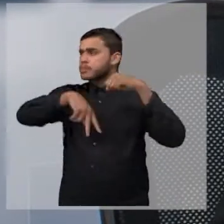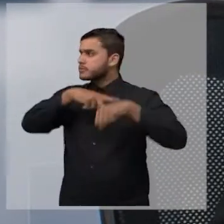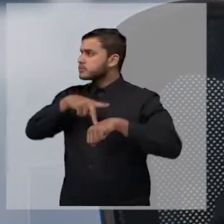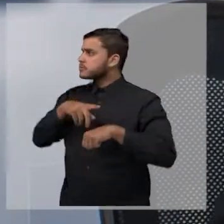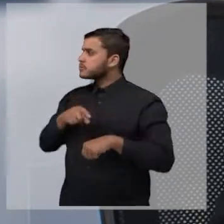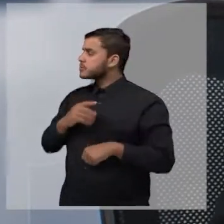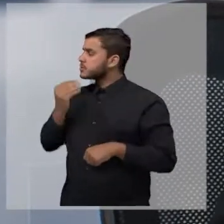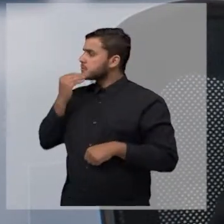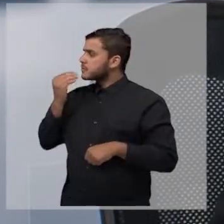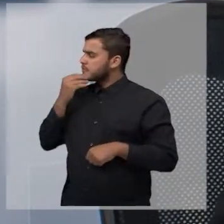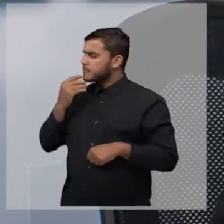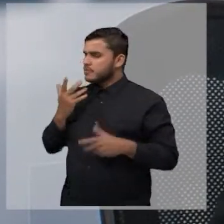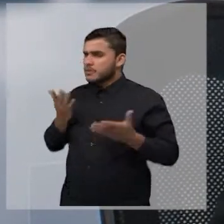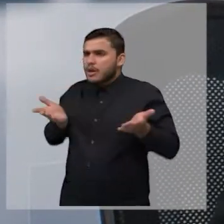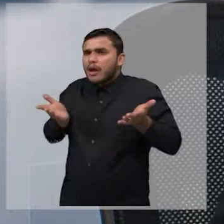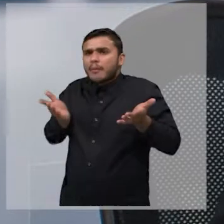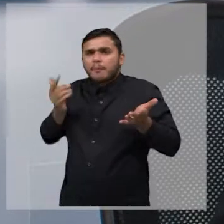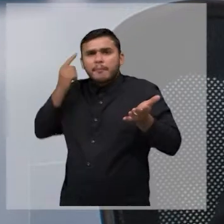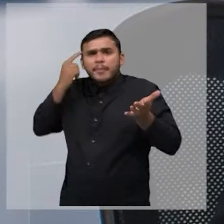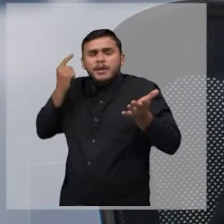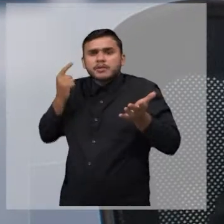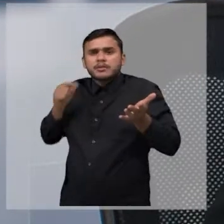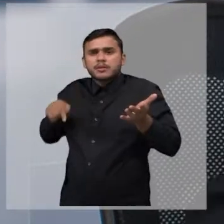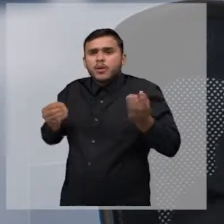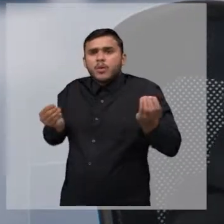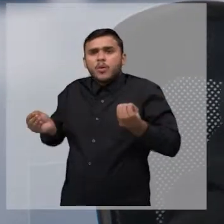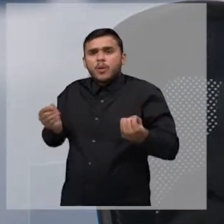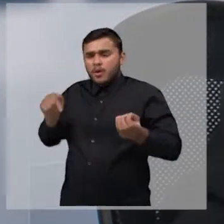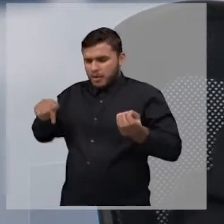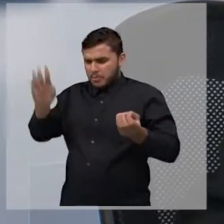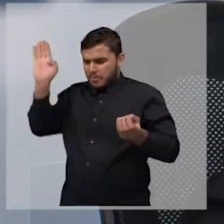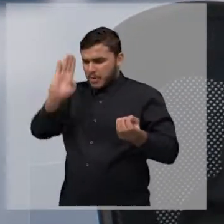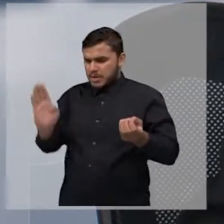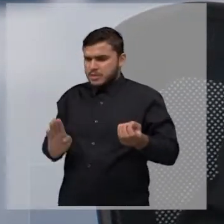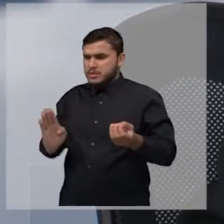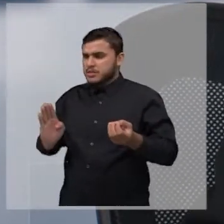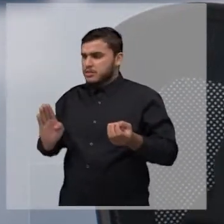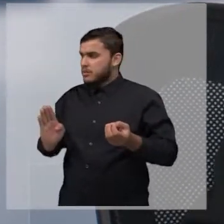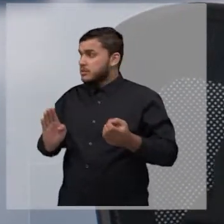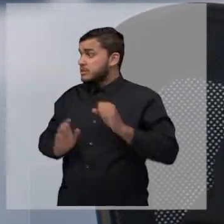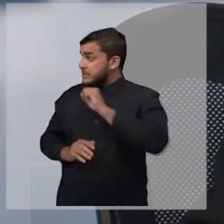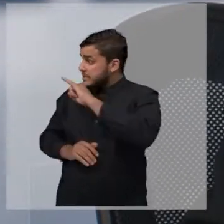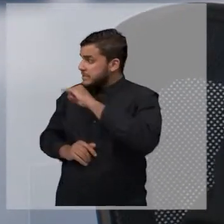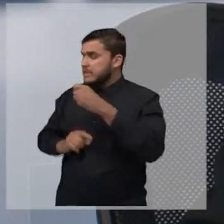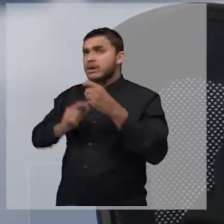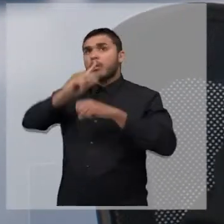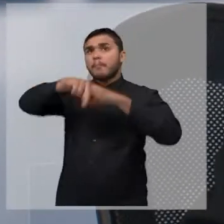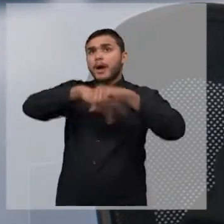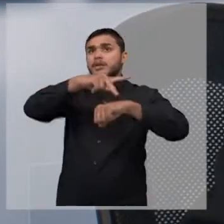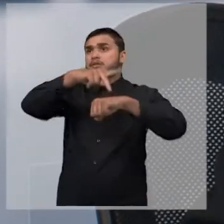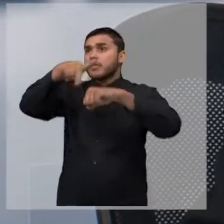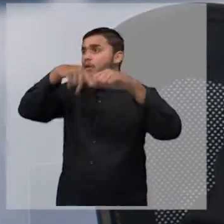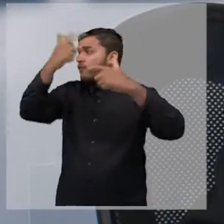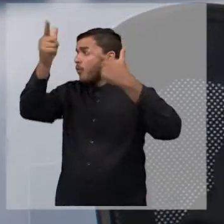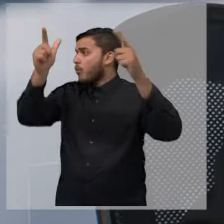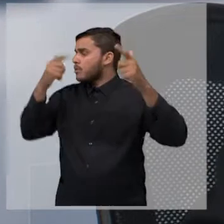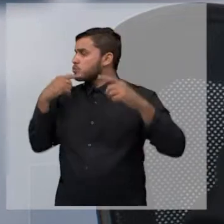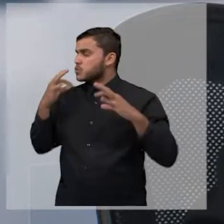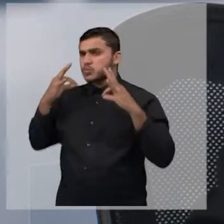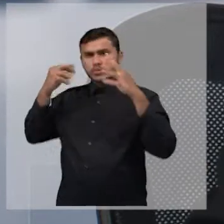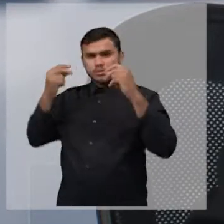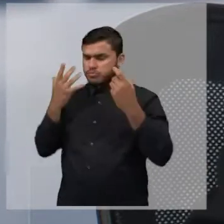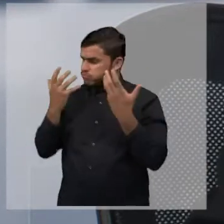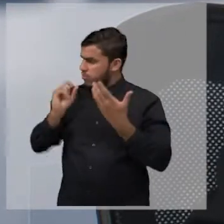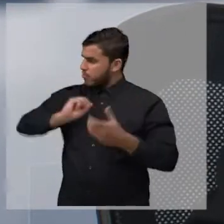sociedade civil iria ficar horrorizada. Aqui no Brasil é um silêncio. Fora os setores acadêmicos,